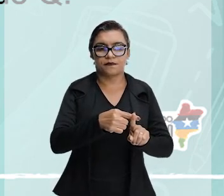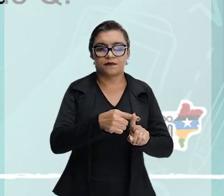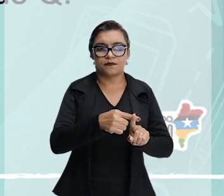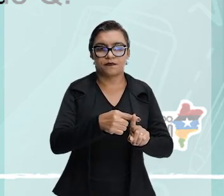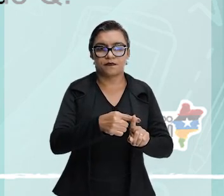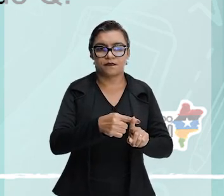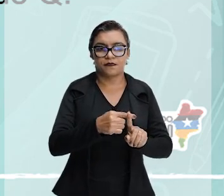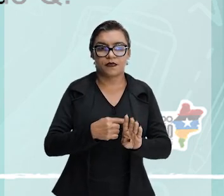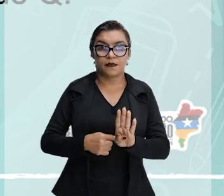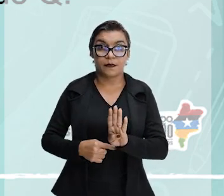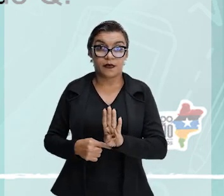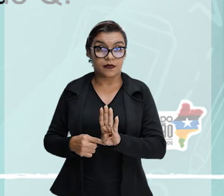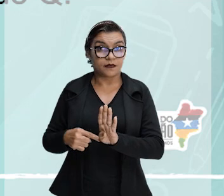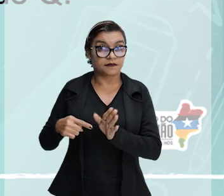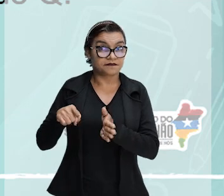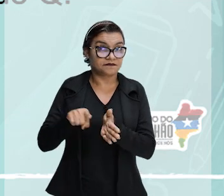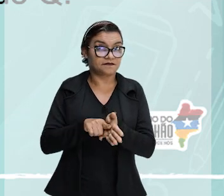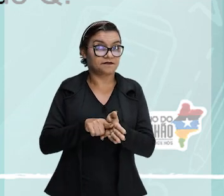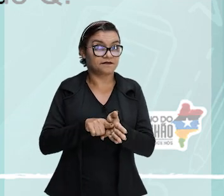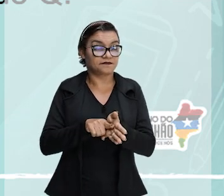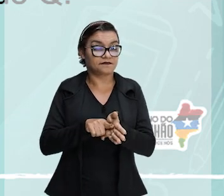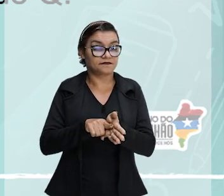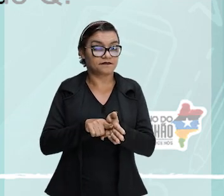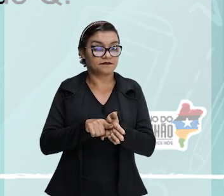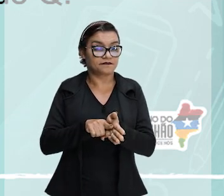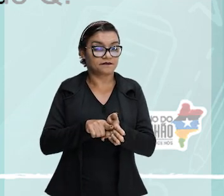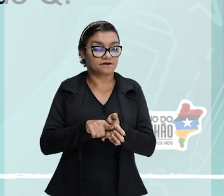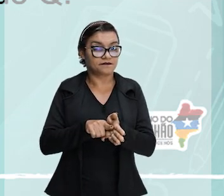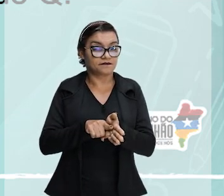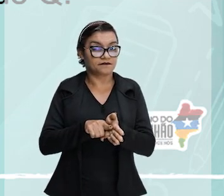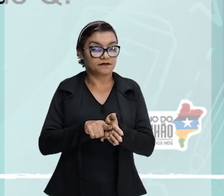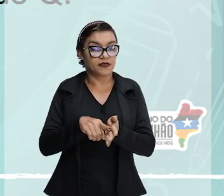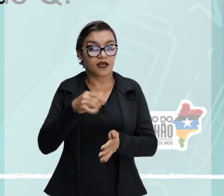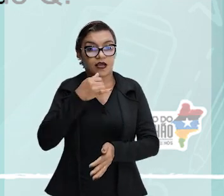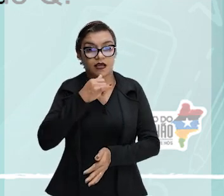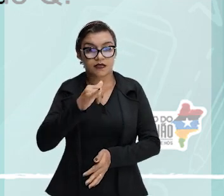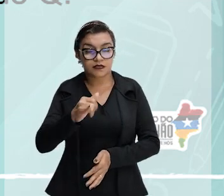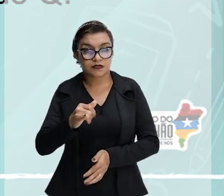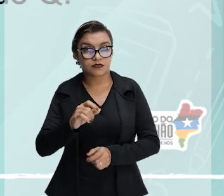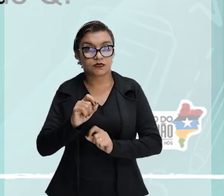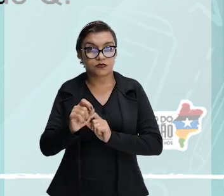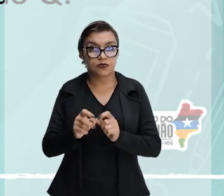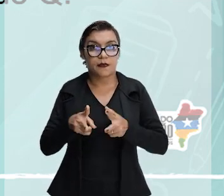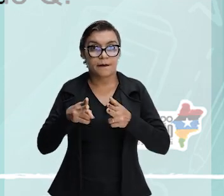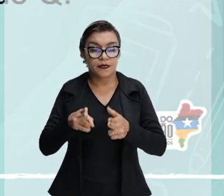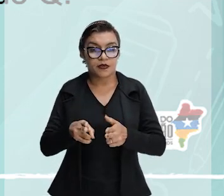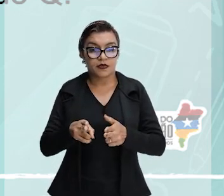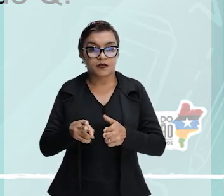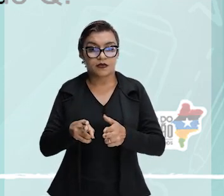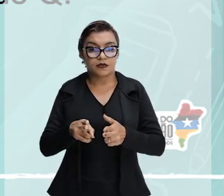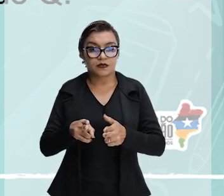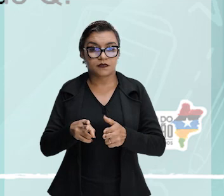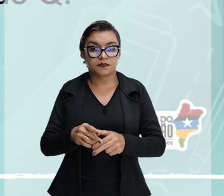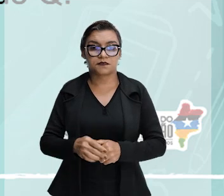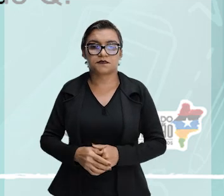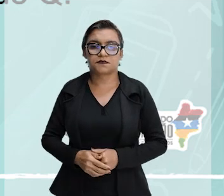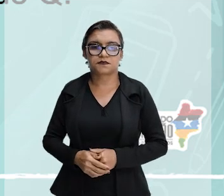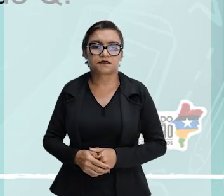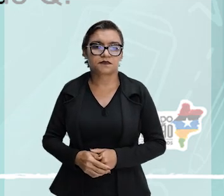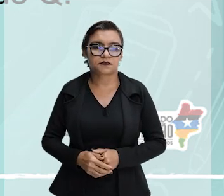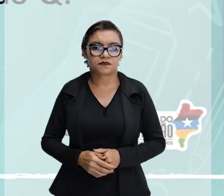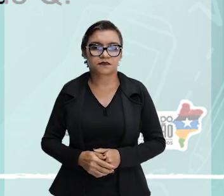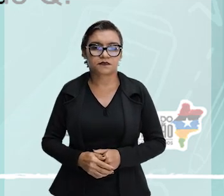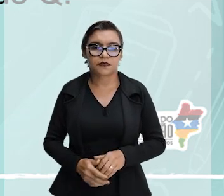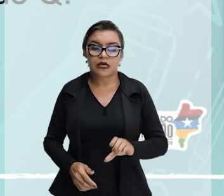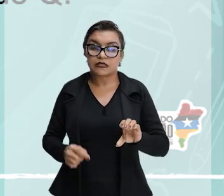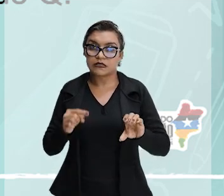e a esfera B negativa, certo? Então são eletrizadas com carga de mesmo módulo que a carga aqui, E a